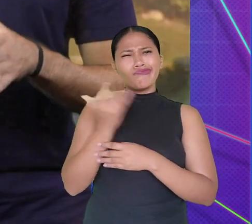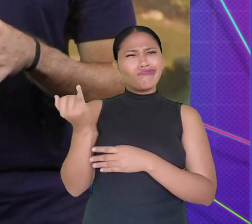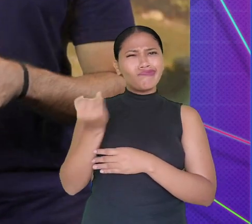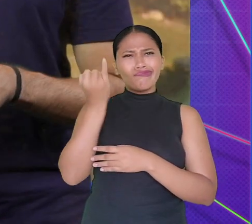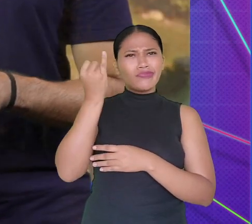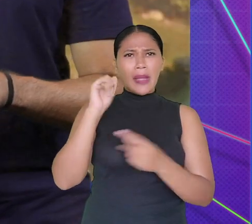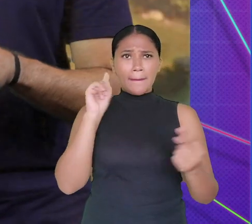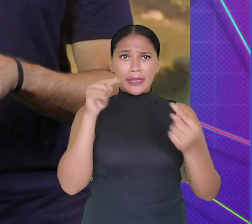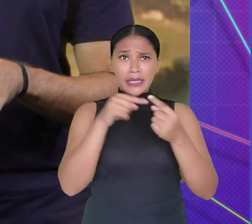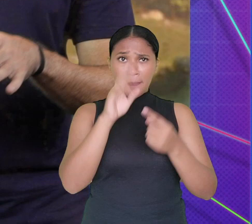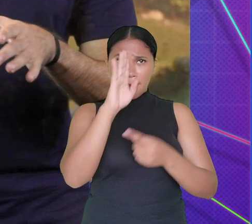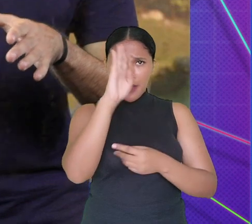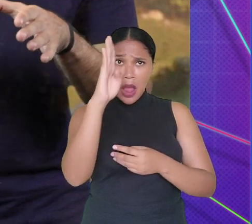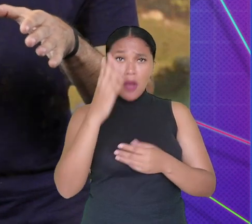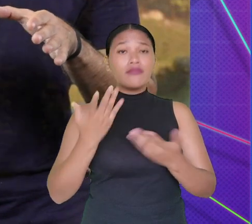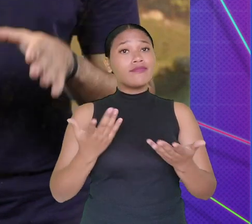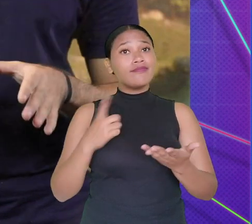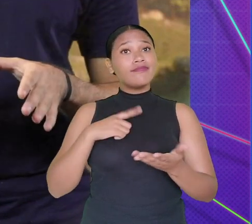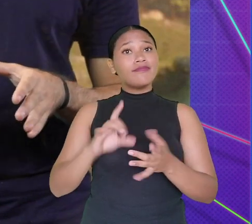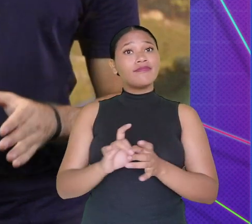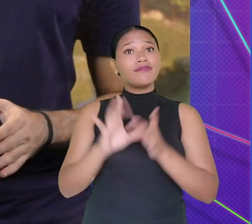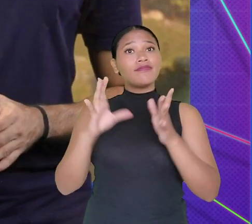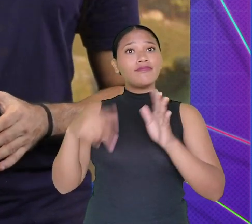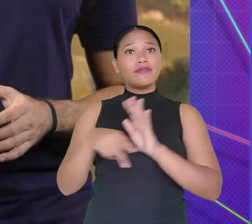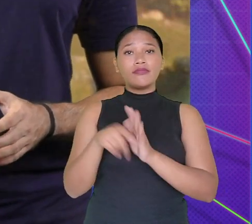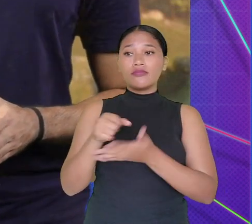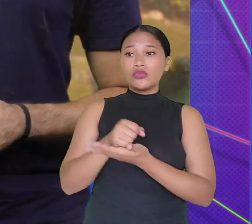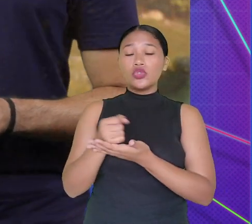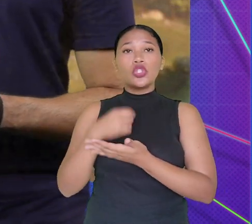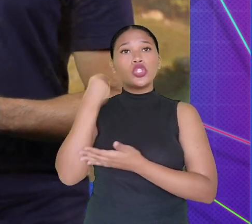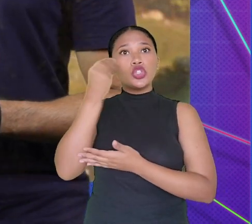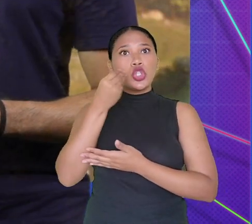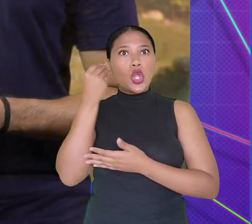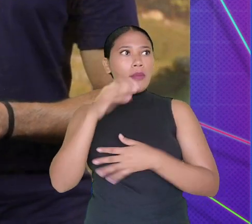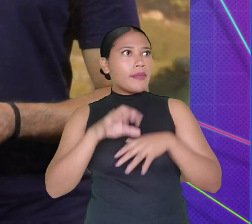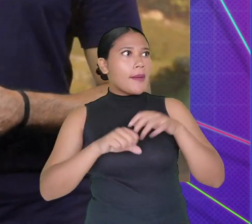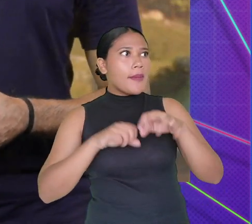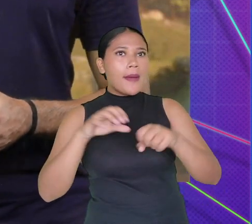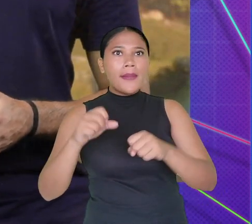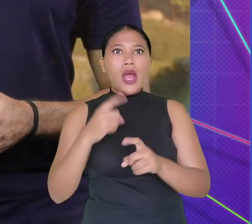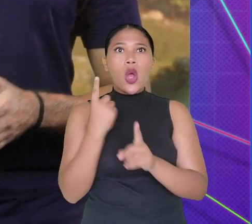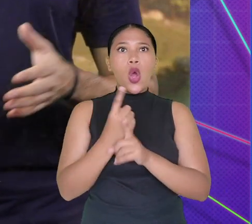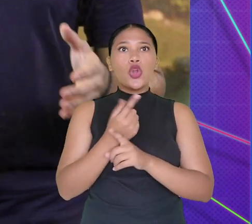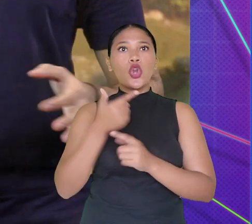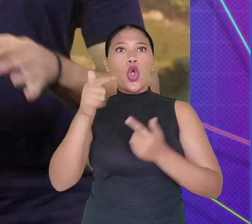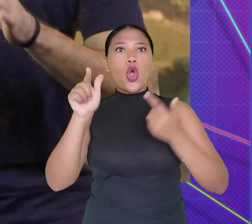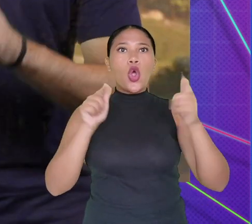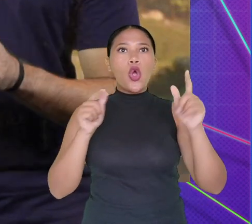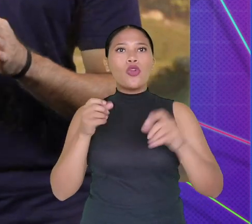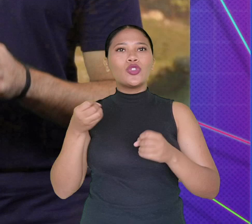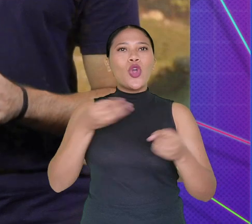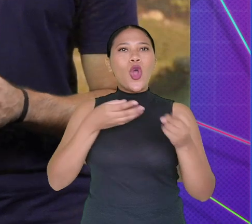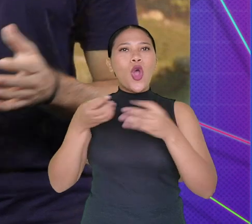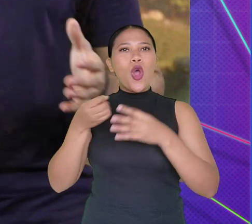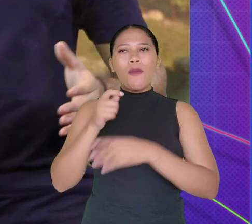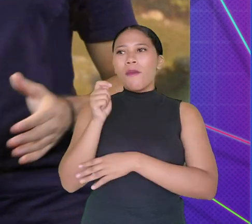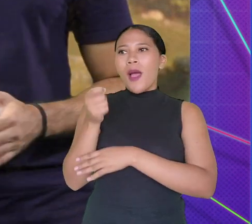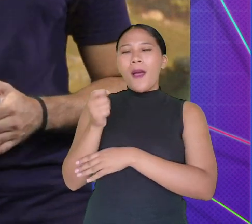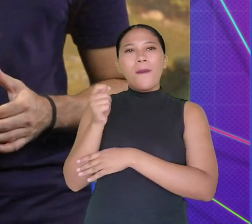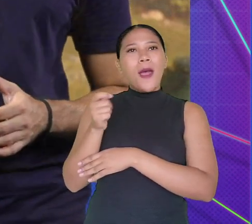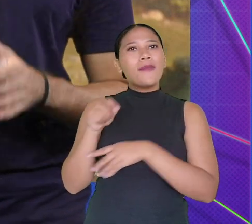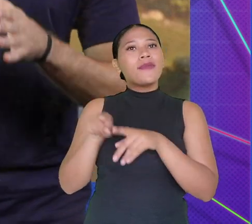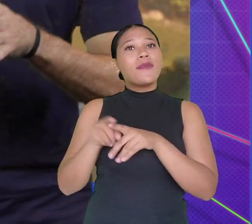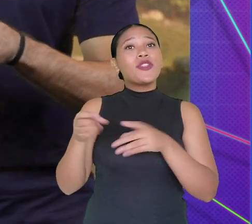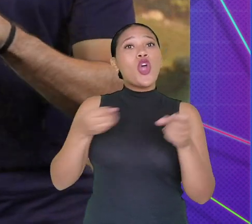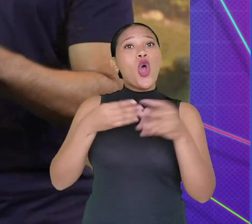tarefa secundária em relação à missão principal do jogo, ela permite que o jogador explore o ambiente e encontre novos locais para pescar